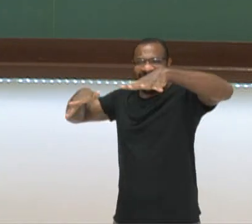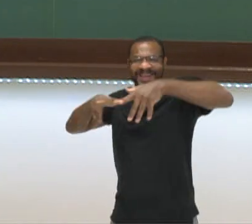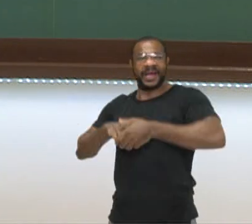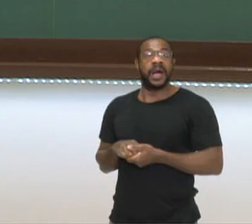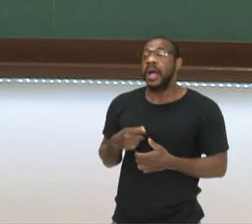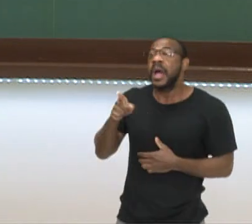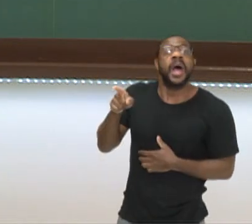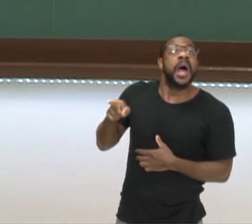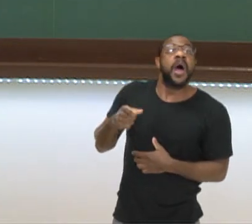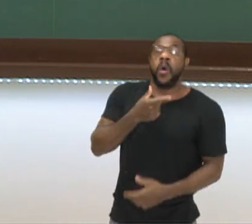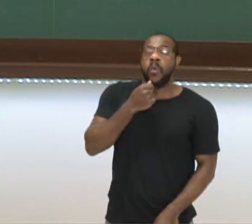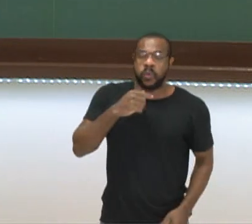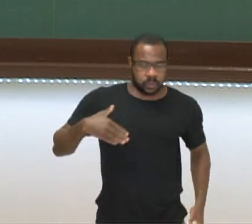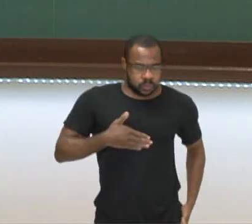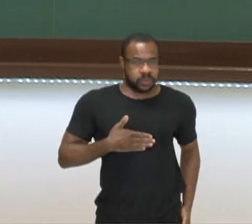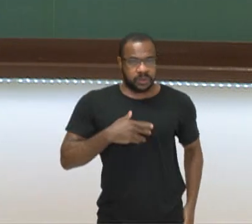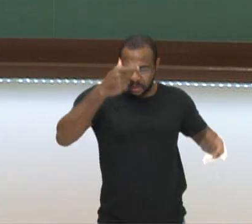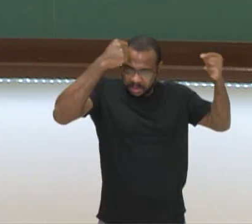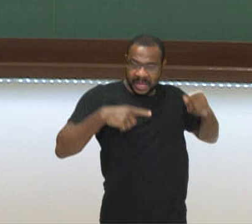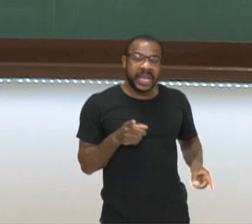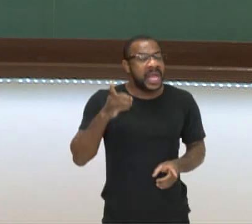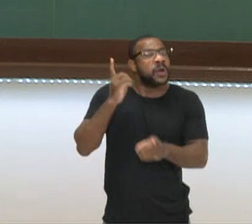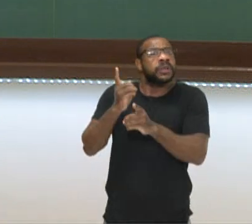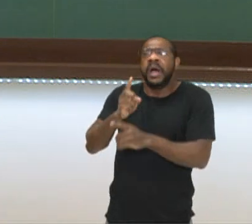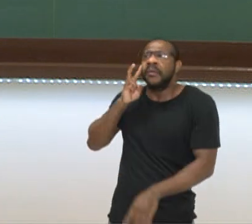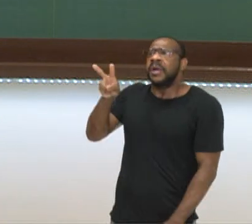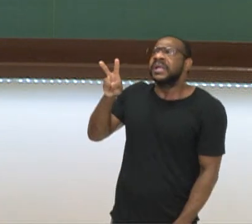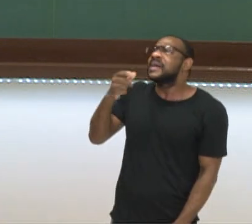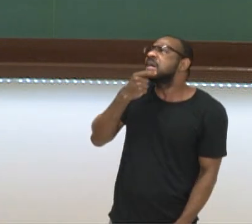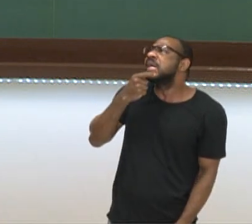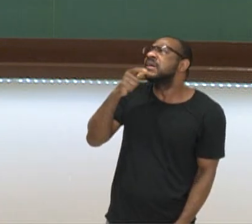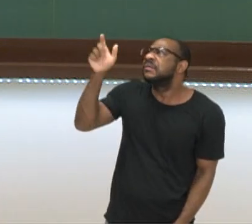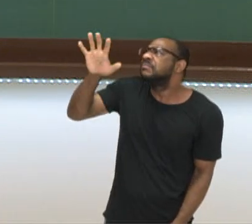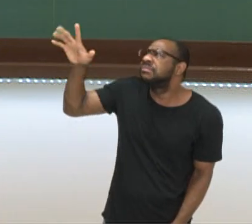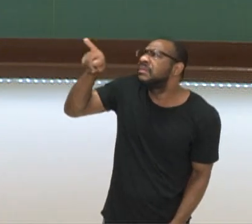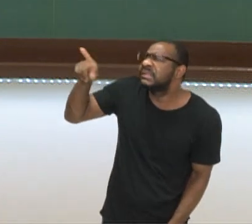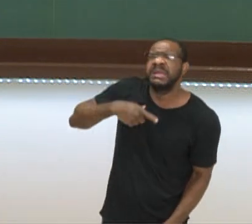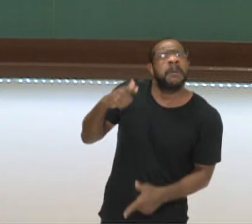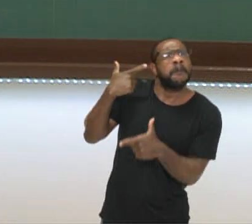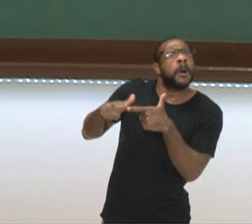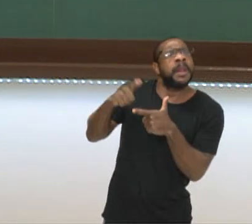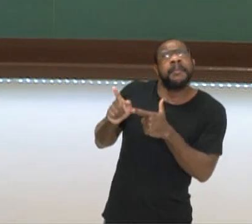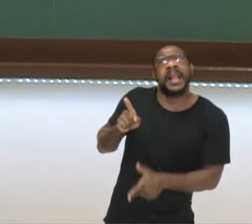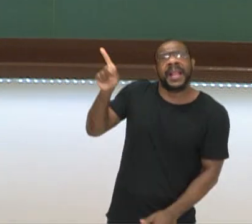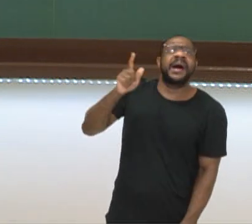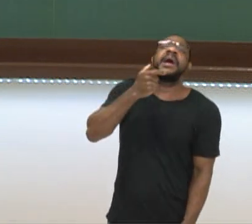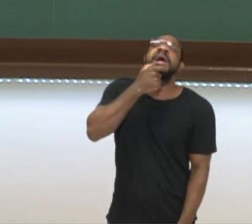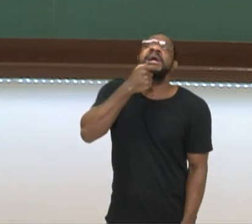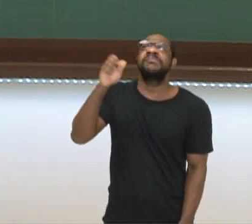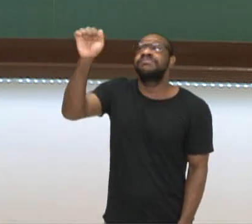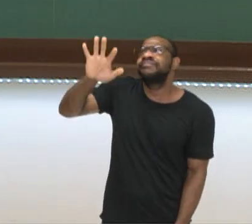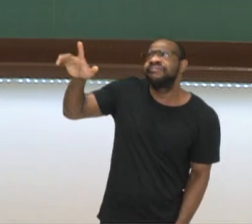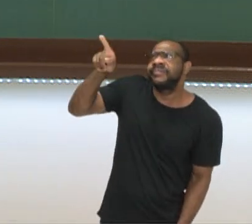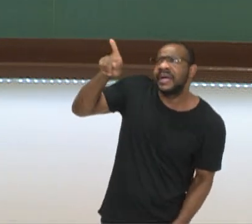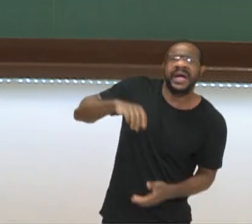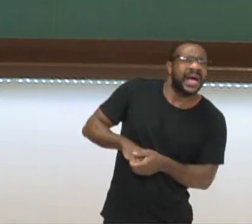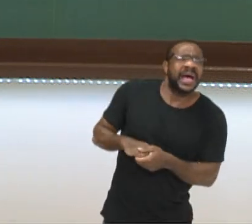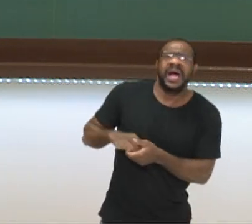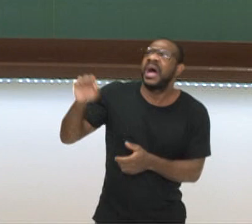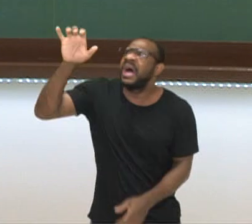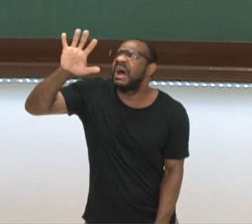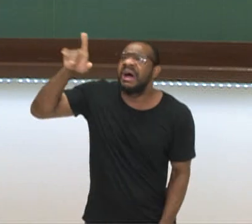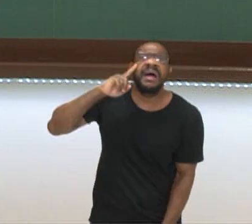ele encontrava na Inglaterra aí um sério problema, porque a Inglaterra ela já era